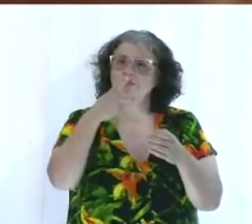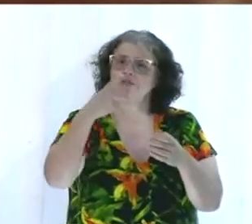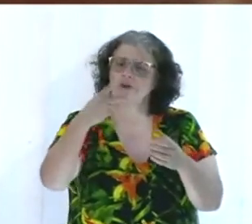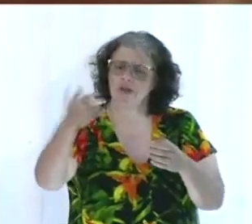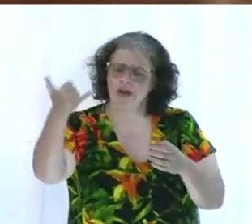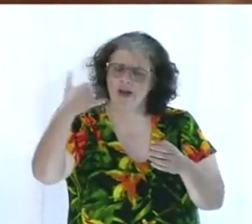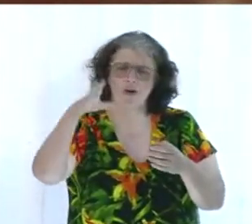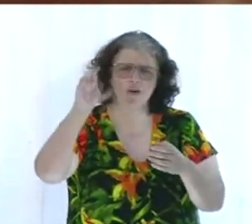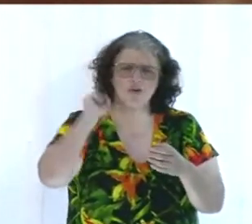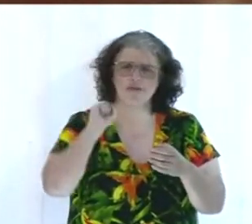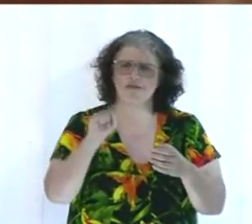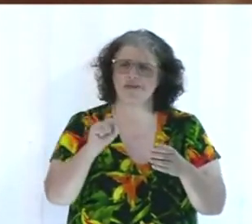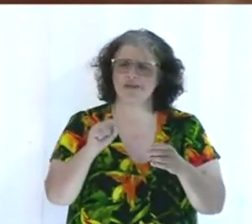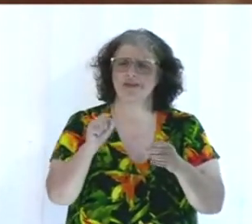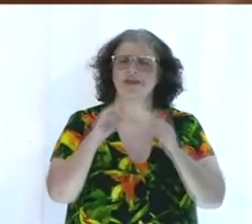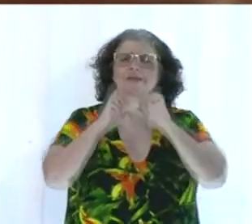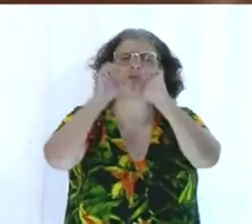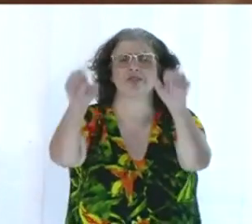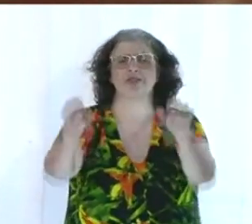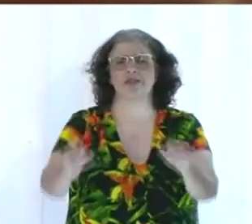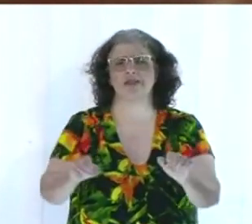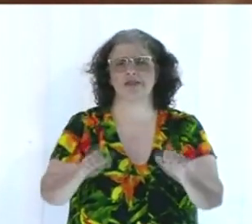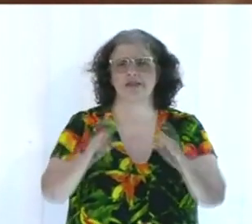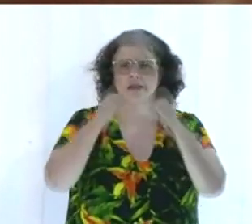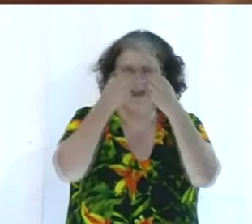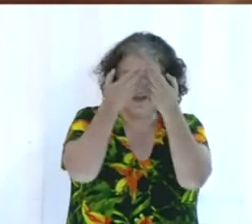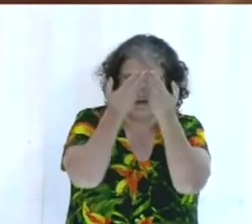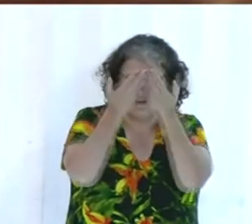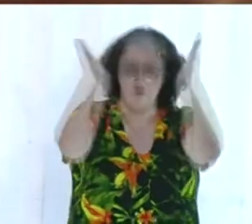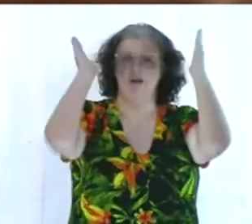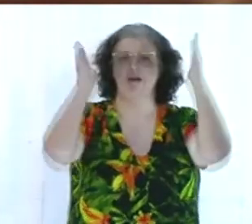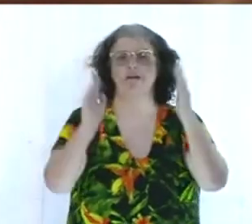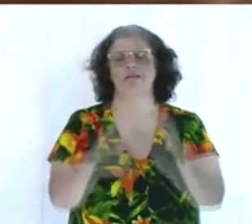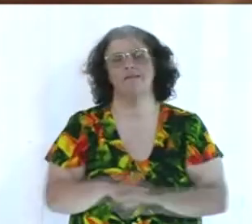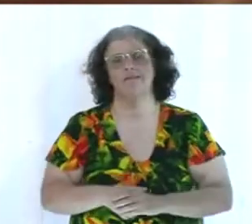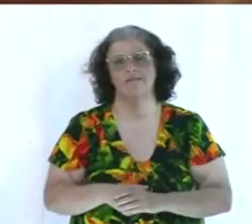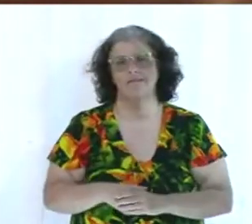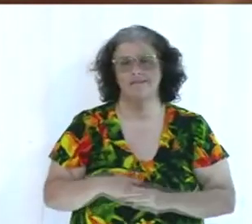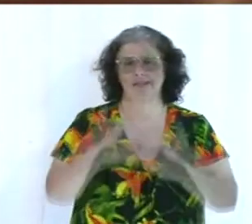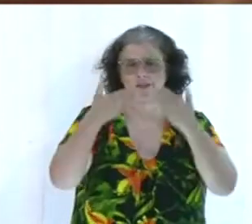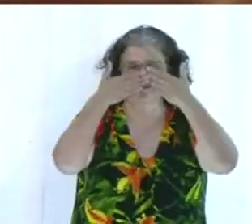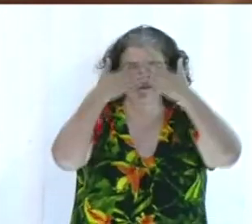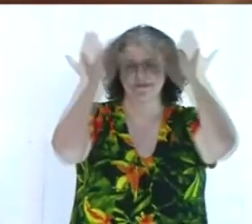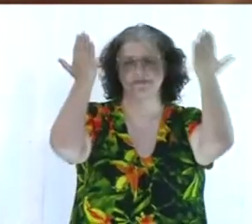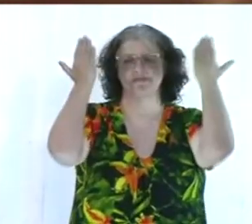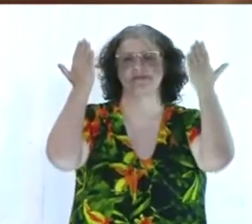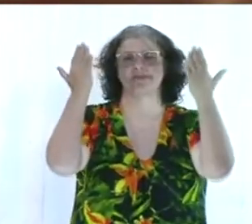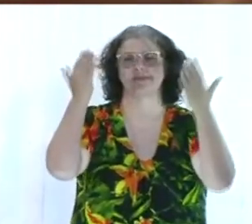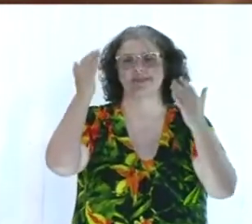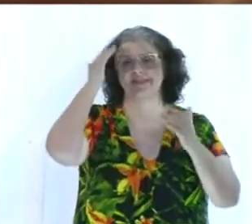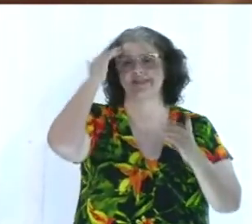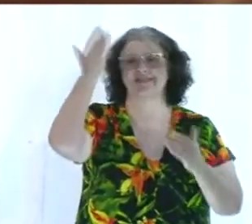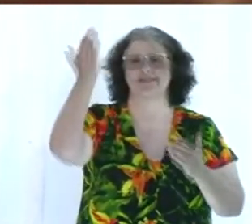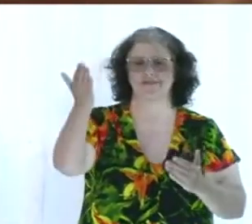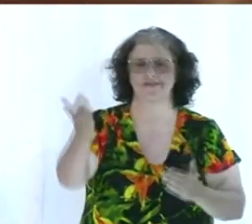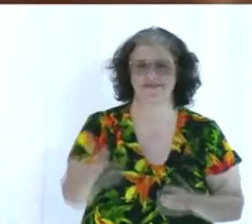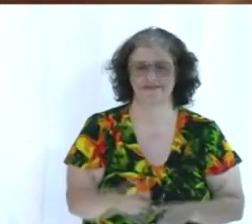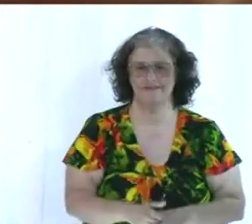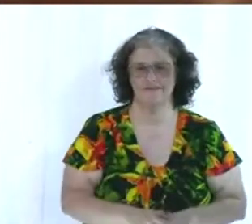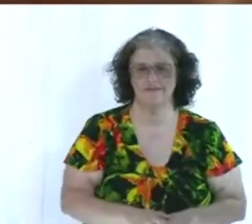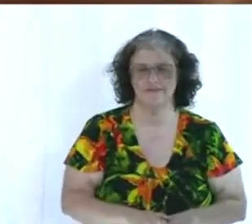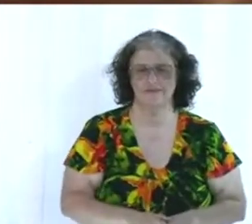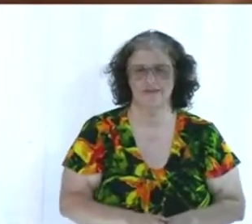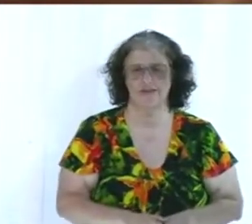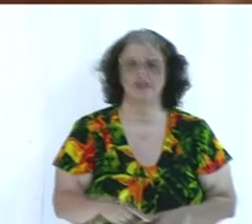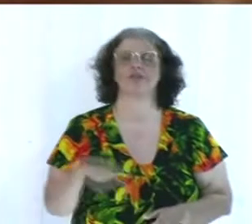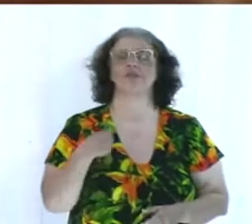Paulo está defendendo o Evangelho, e a melhor maneira de nós defendermos o Evangelho é pregando e vivendo